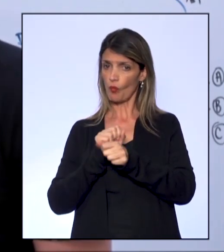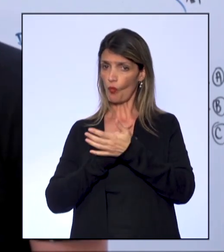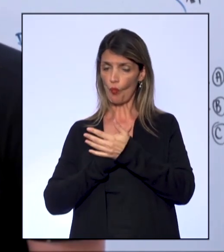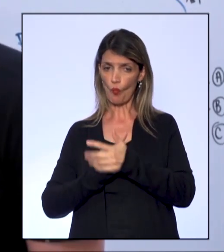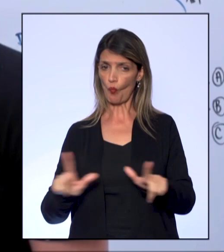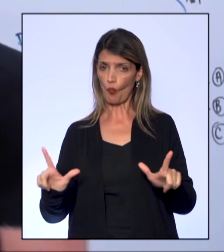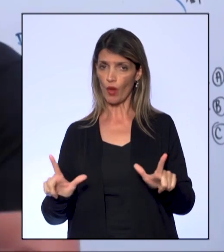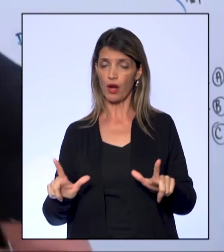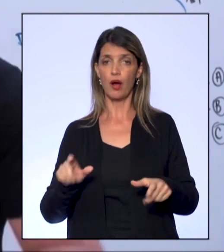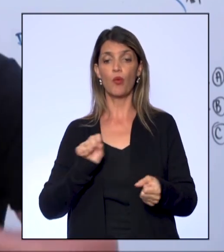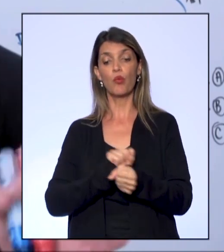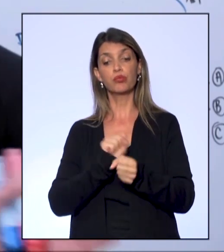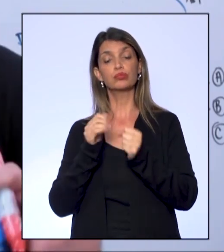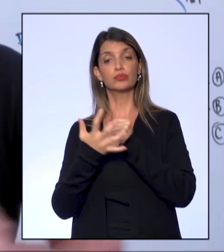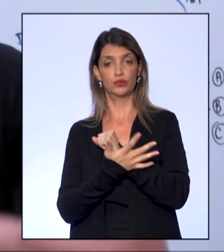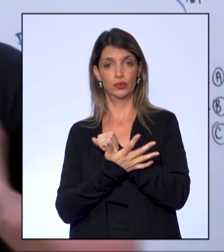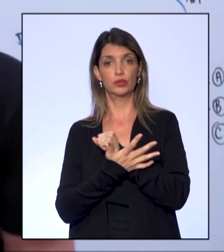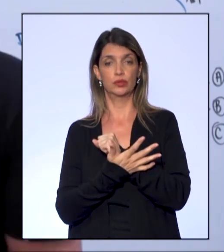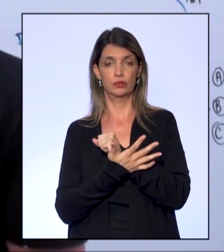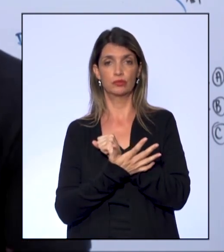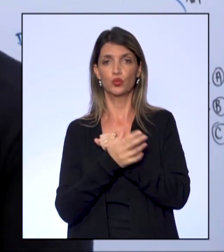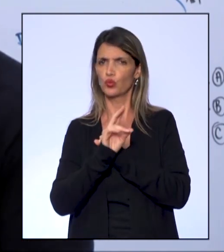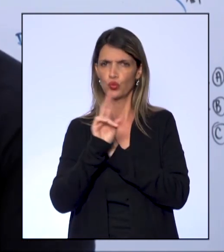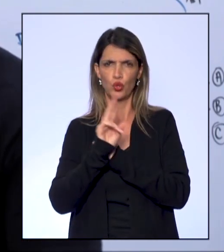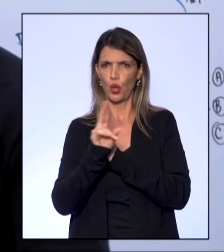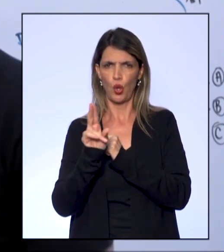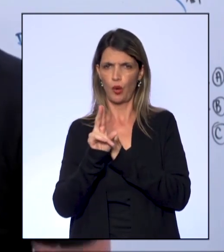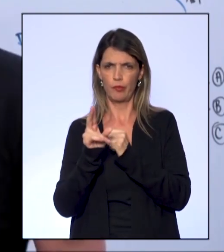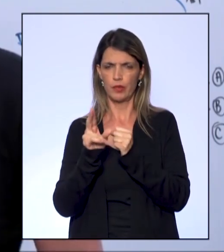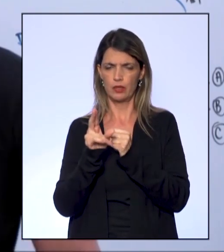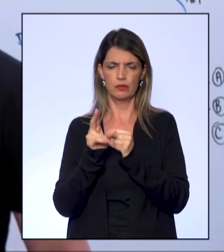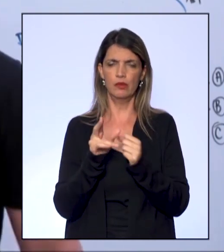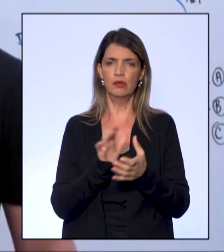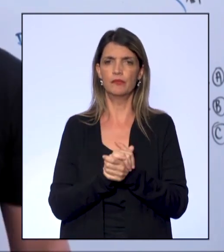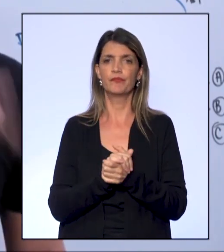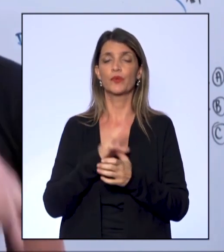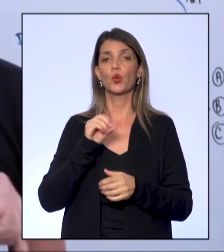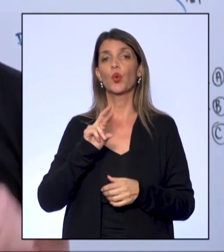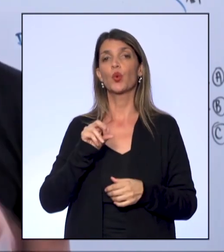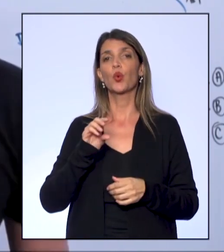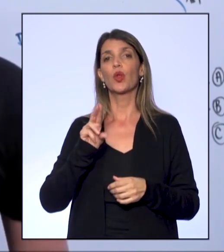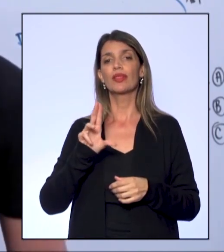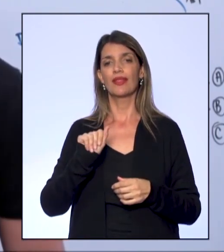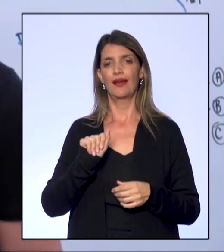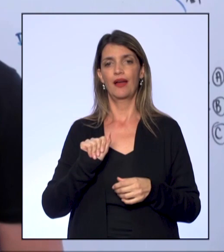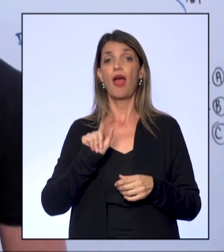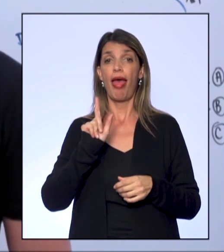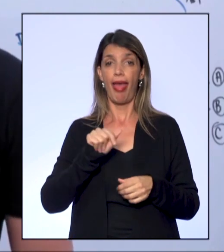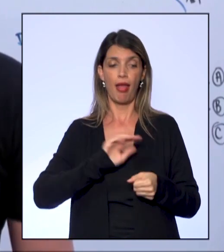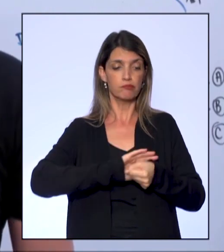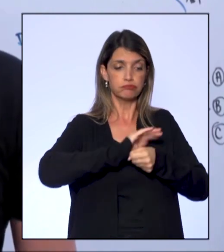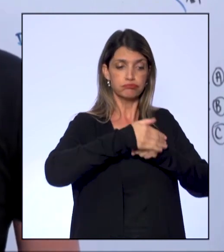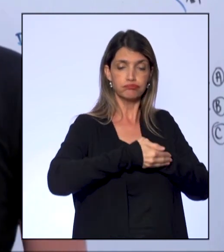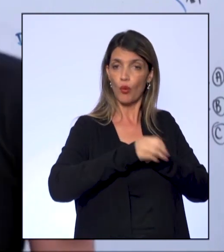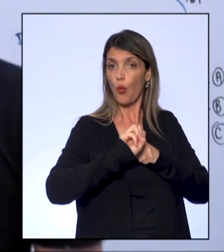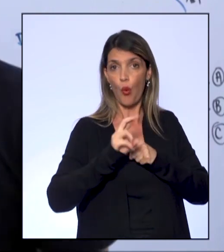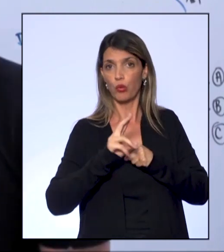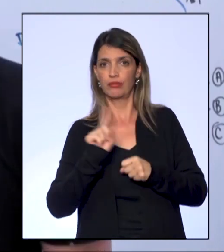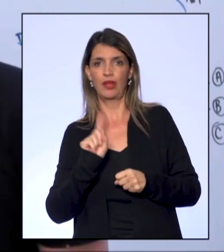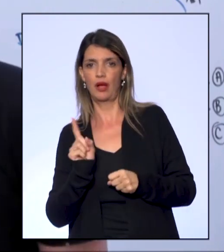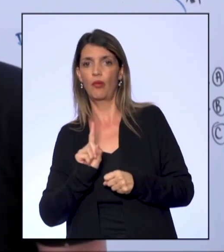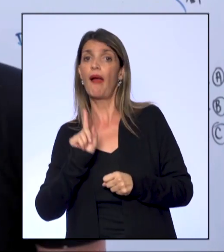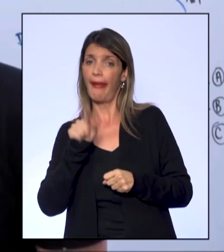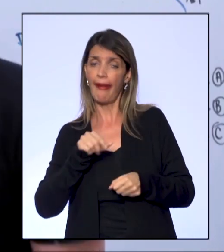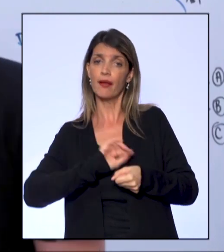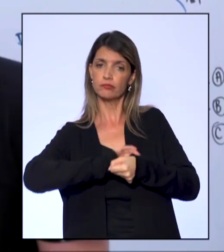o coronavírus. No caso, bora chamar de coronavírus, que é um termo genérico. Ele é um vírus envelopado ou não envelopado? Envelopado. Me dá